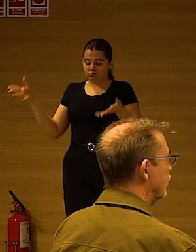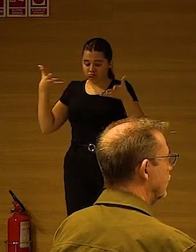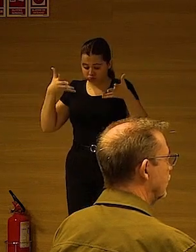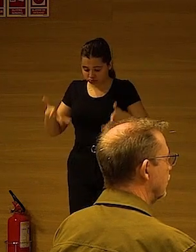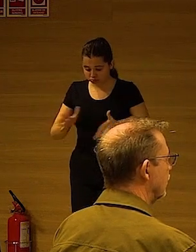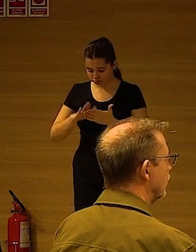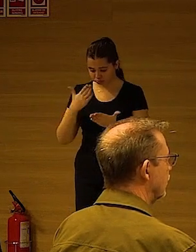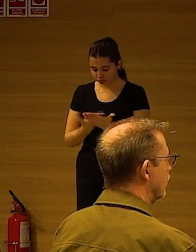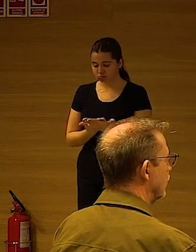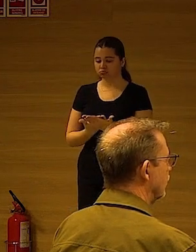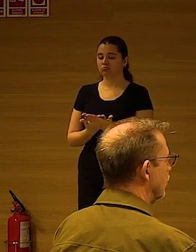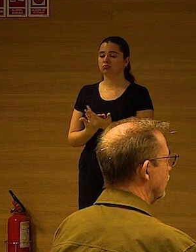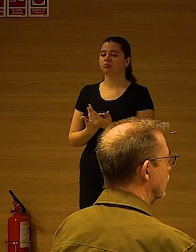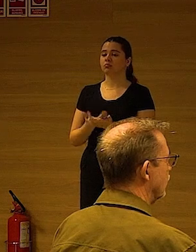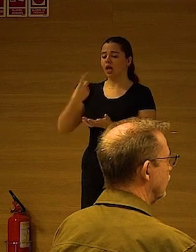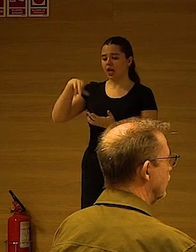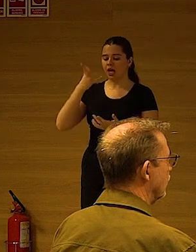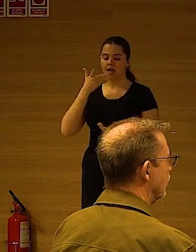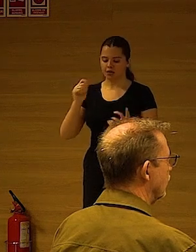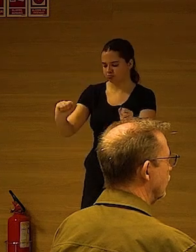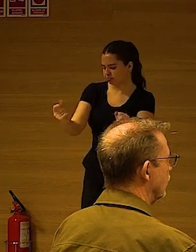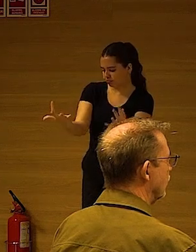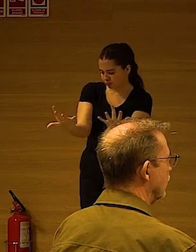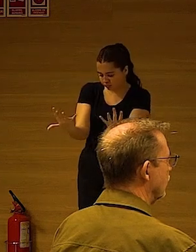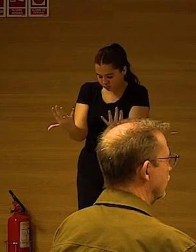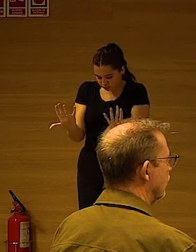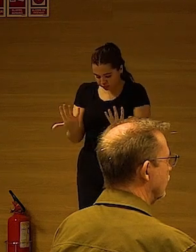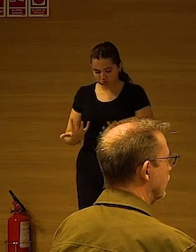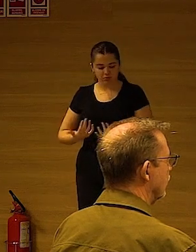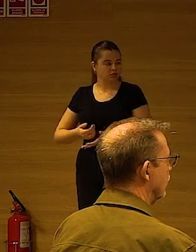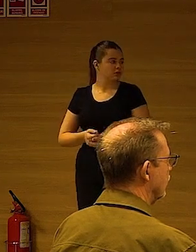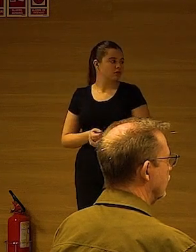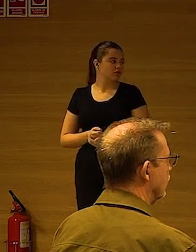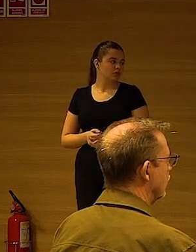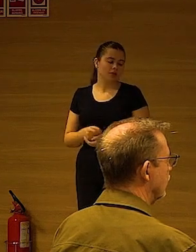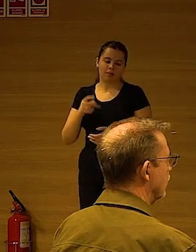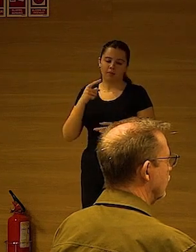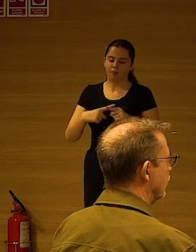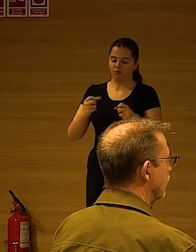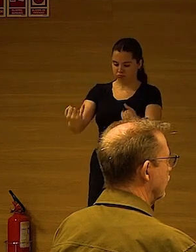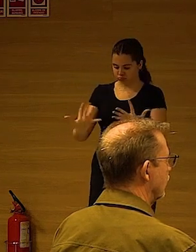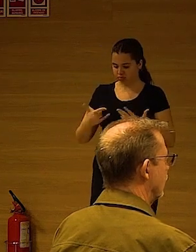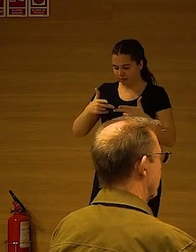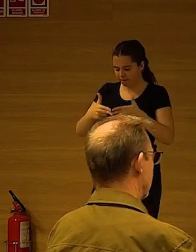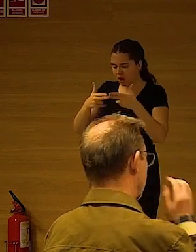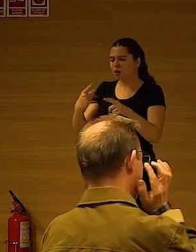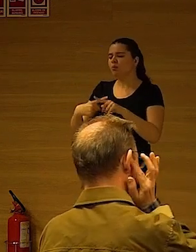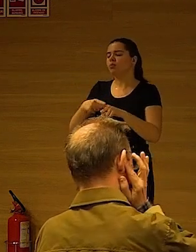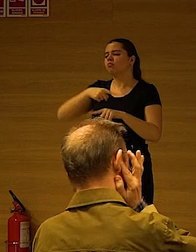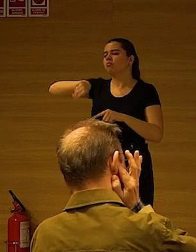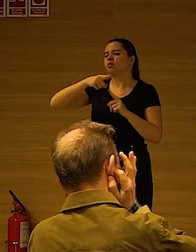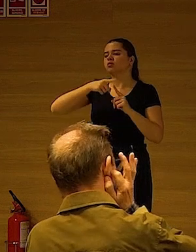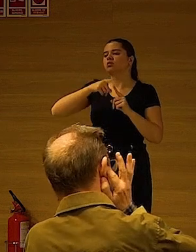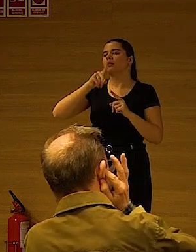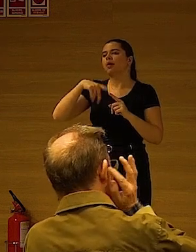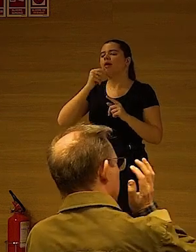escola, lá as crianças chegaram, vinham aqueles barcos, aqueles tuk-tuk que vinha, porque ali é uma espécie de